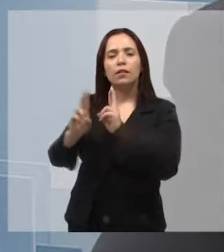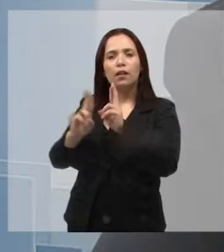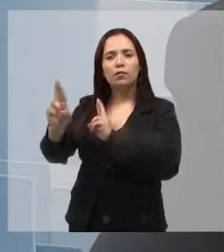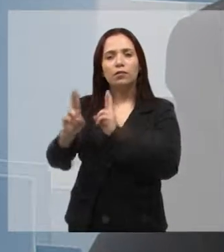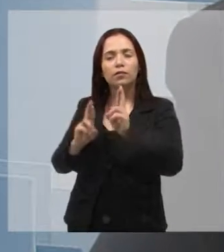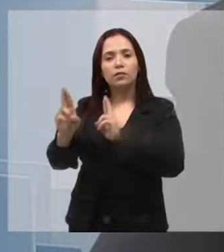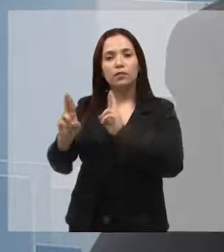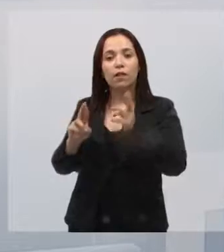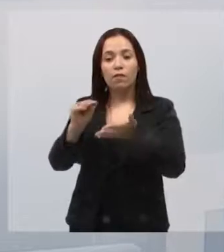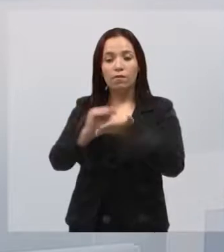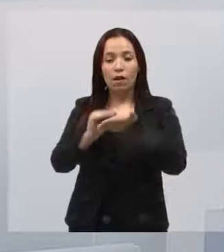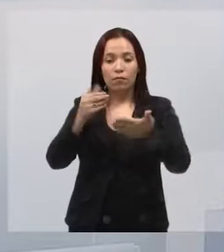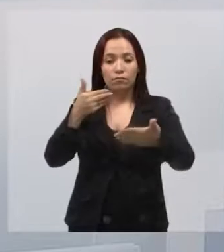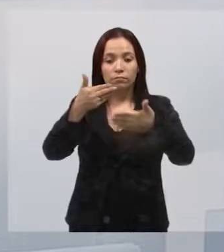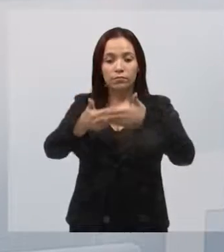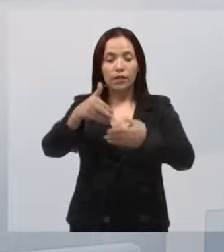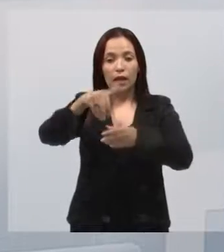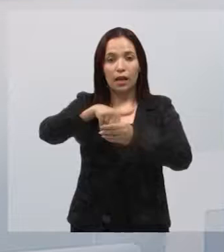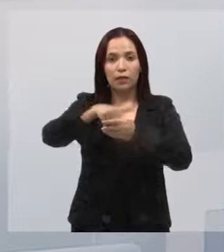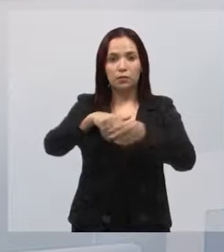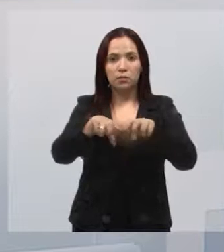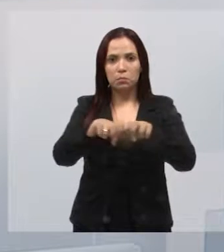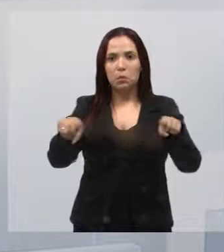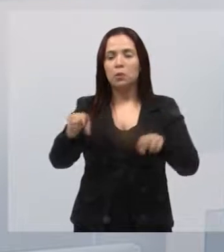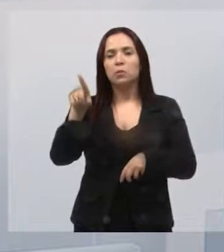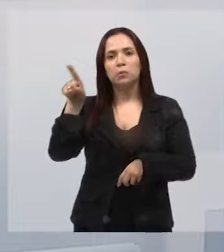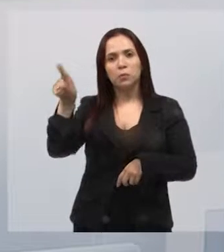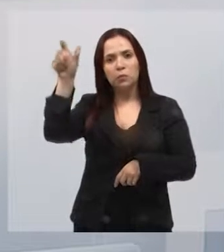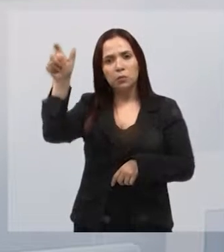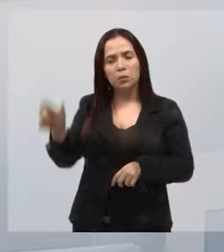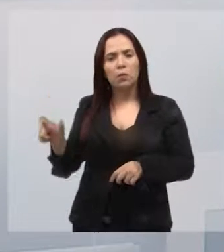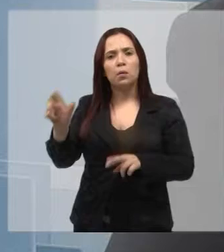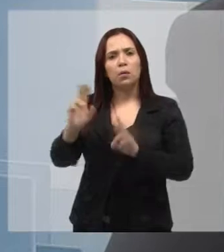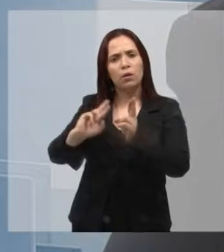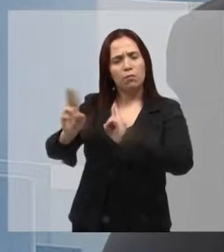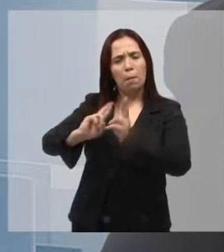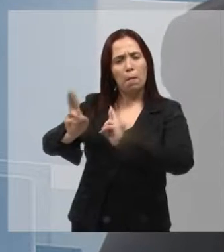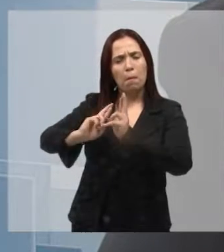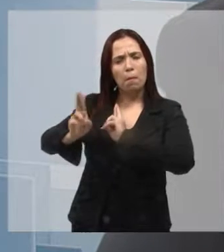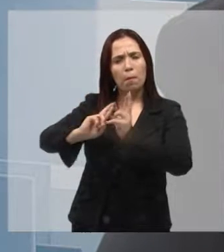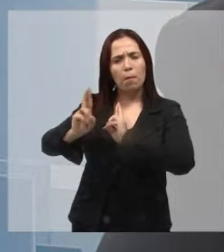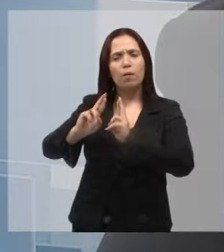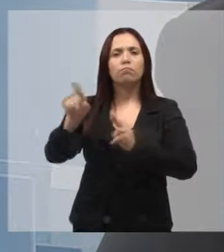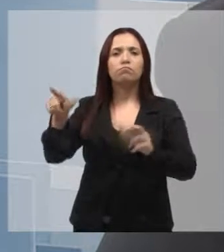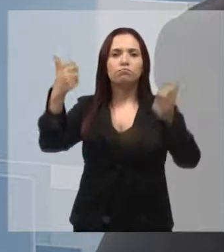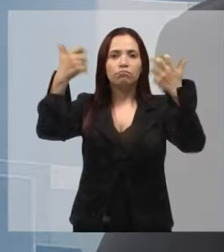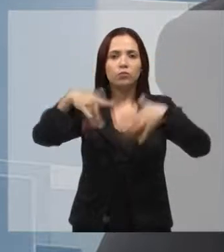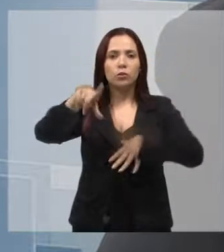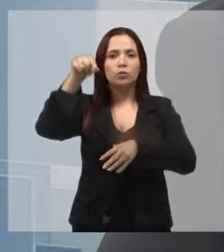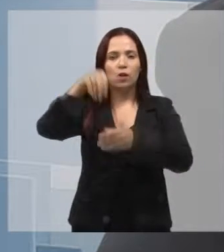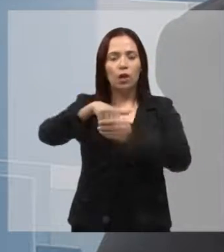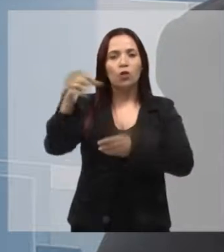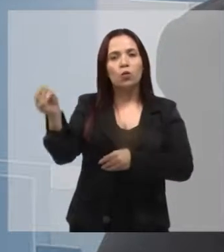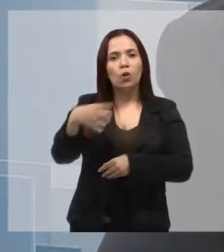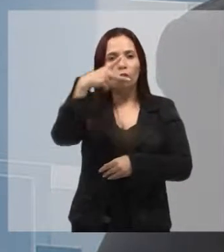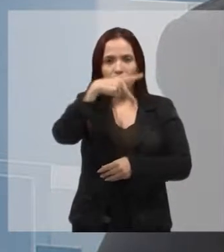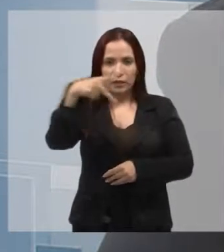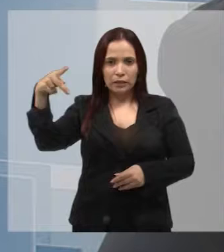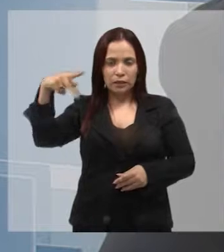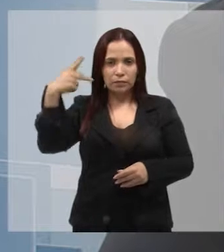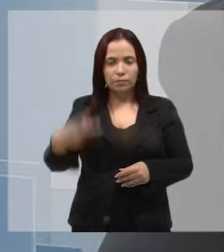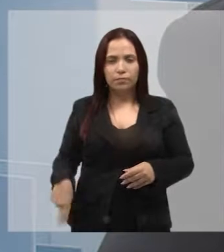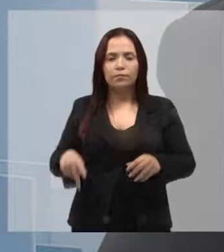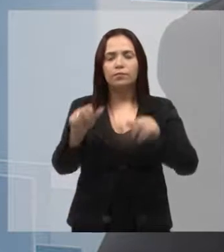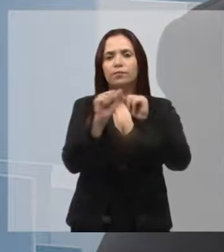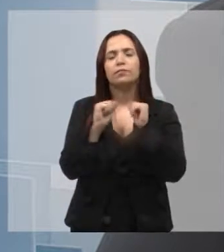uns 3 dias para a eleição da mesa, e o senhor foi decisivo aí na opção do novo presidente da casa, né? O senhor